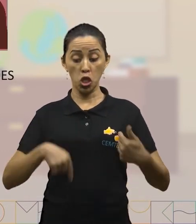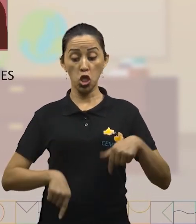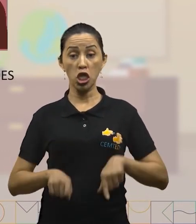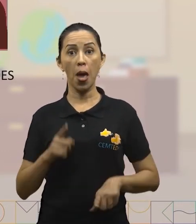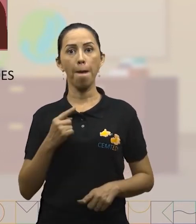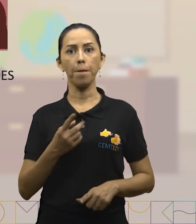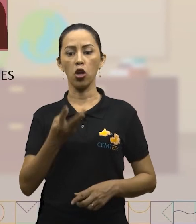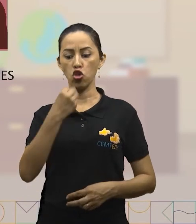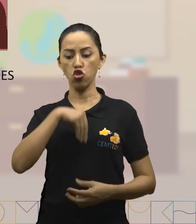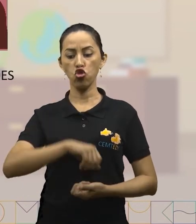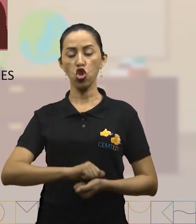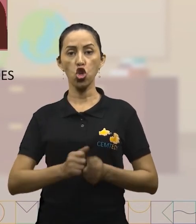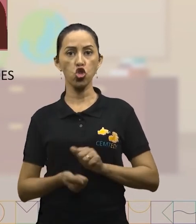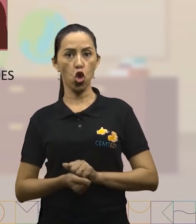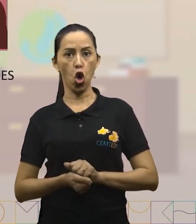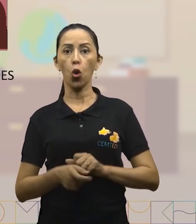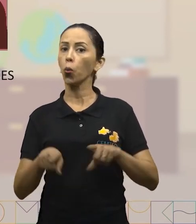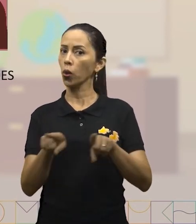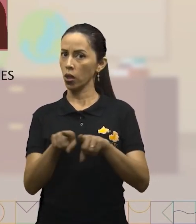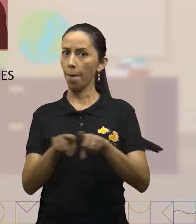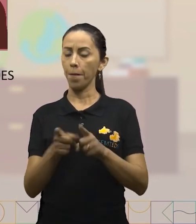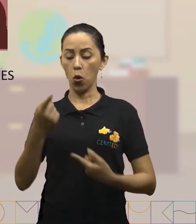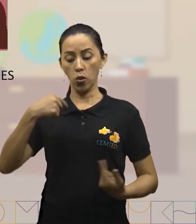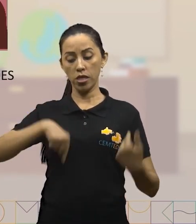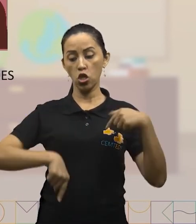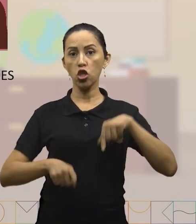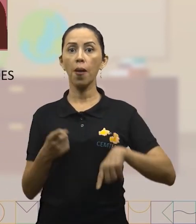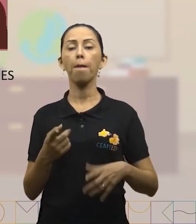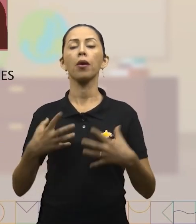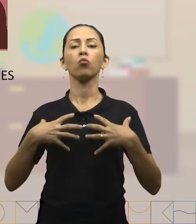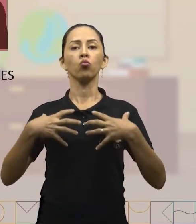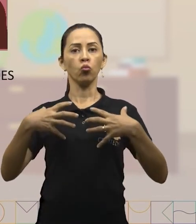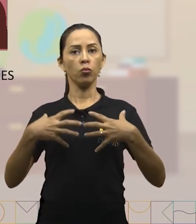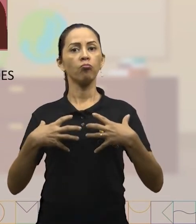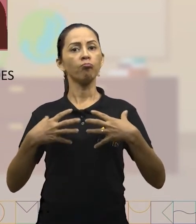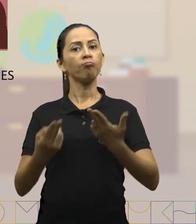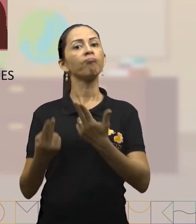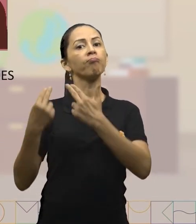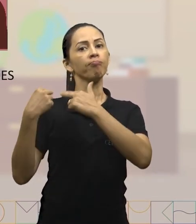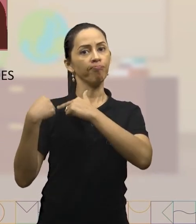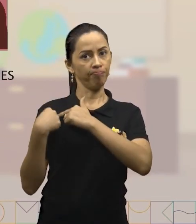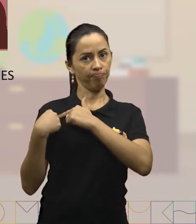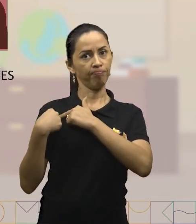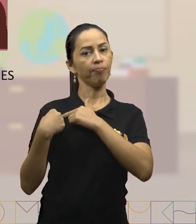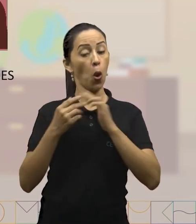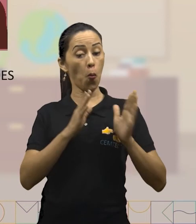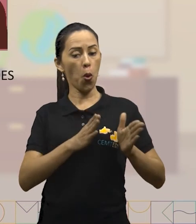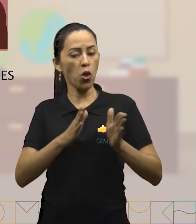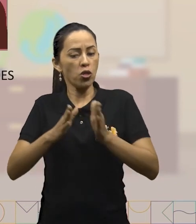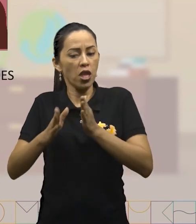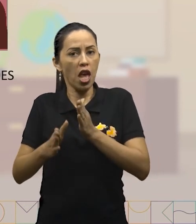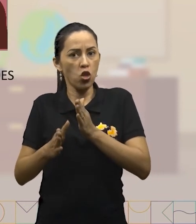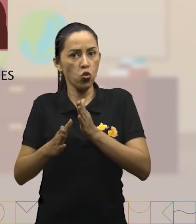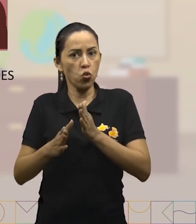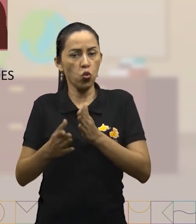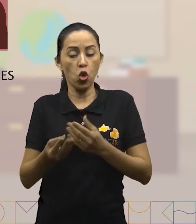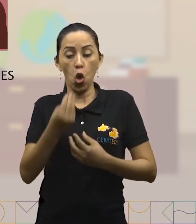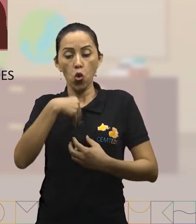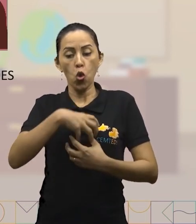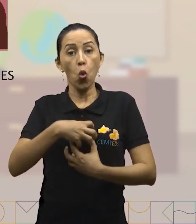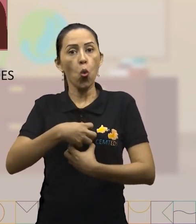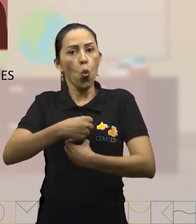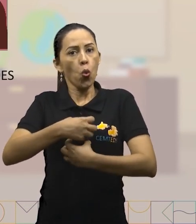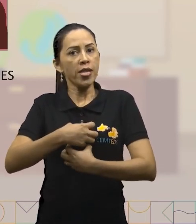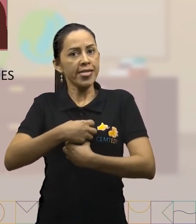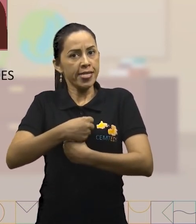respiratório são considerados corresponsáveis pelo processo de nutrição do organismo. A respeito desse